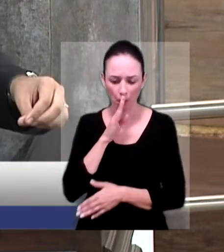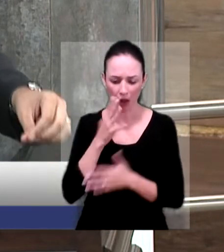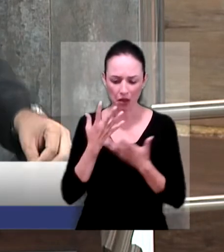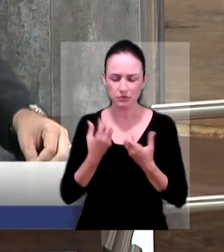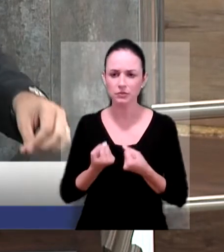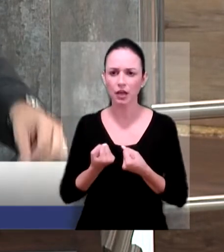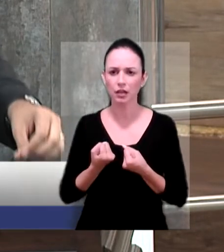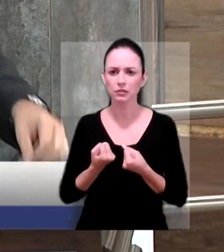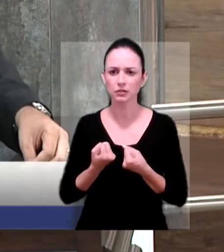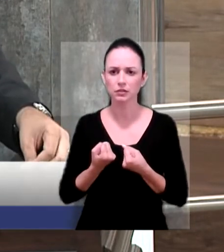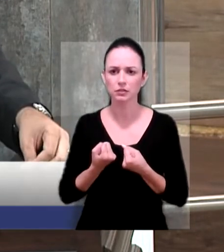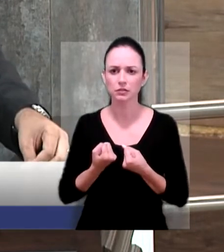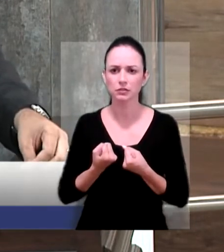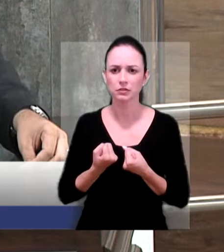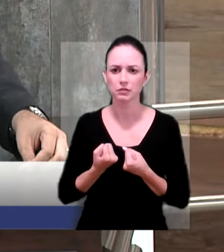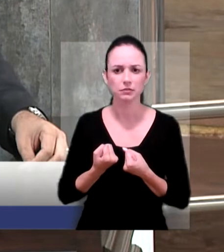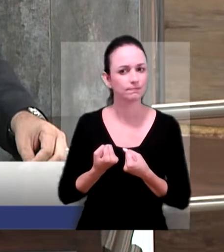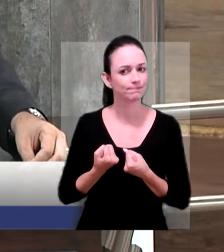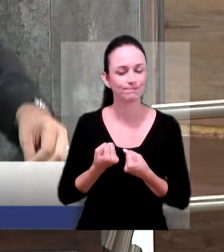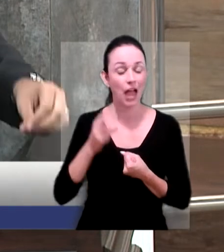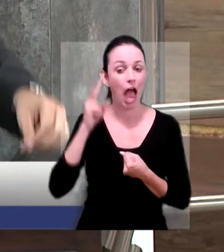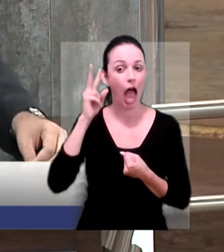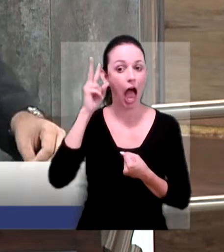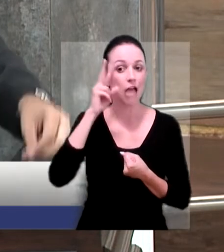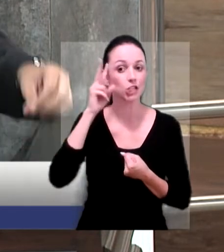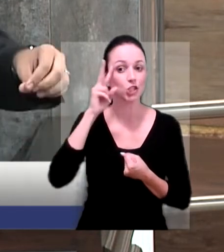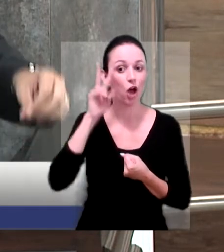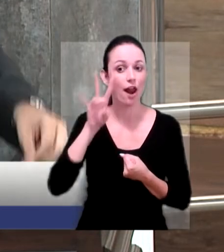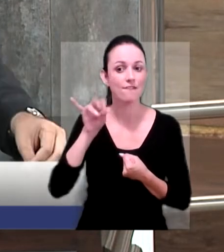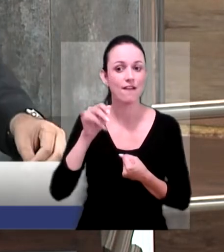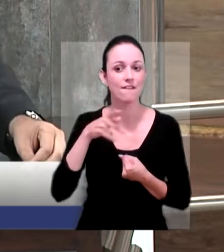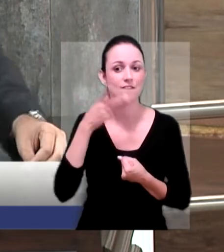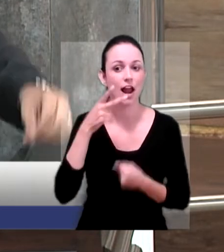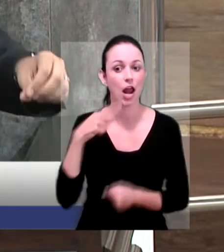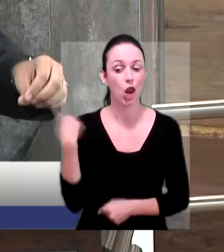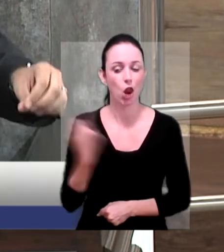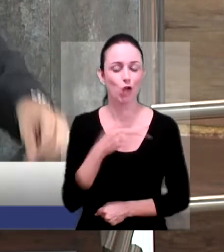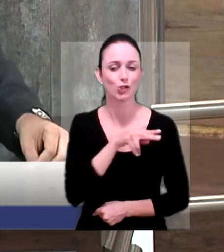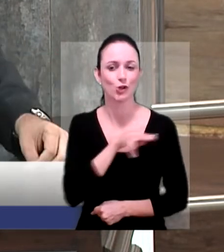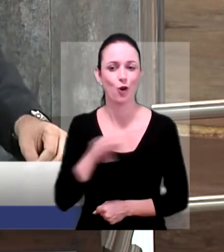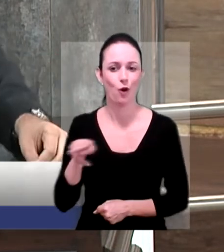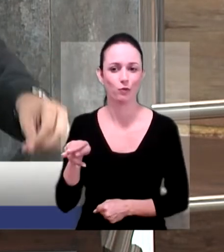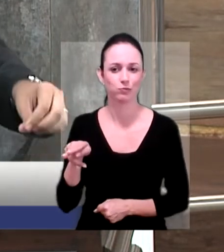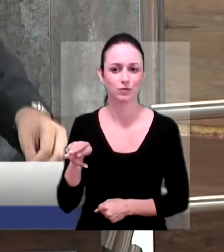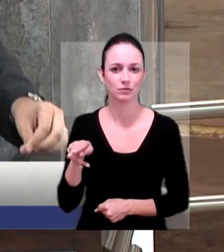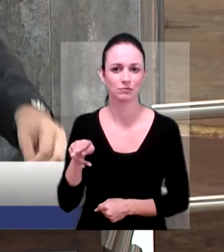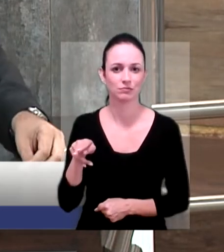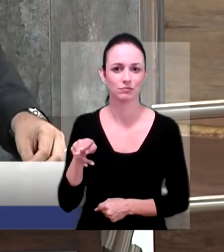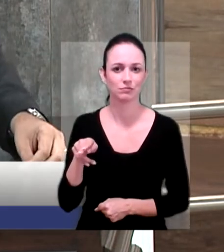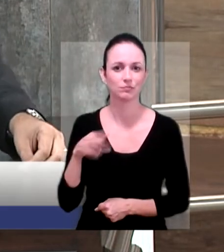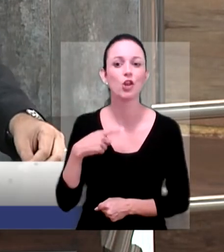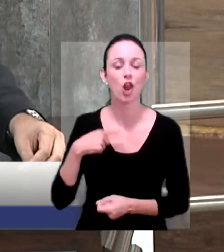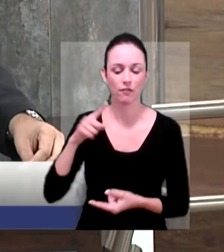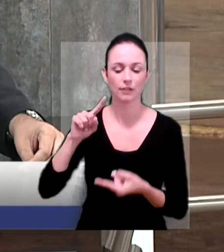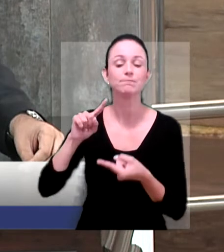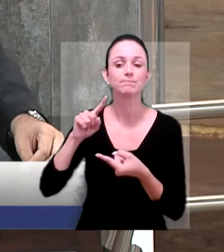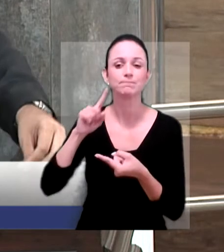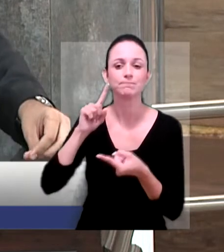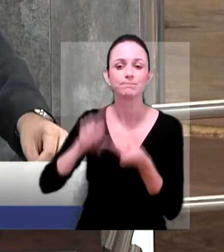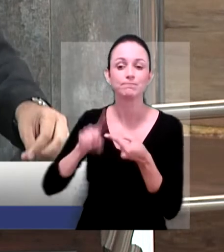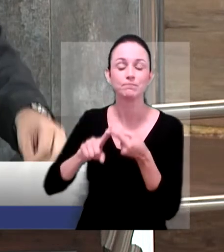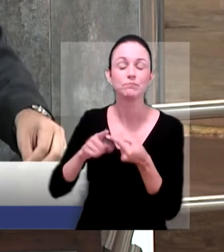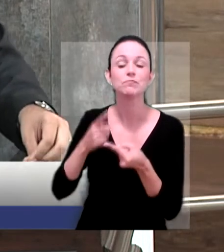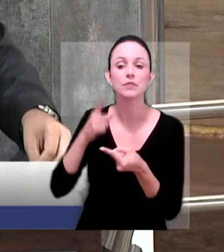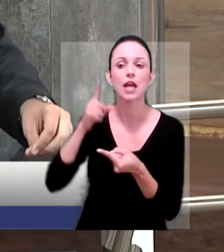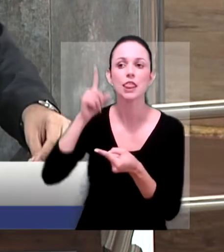história vai falar sobre nossos nomes, e nós prestaremos contas com Deus dos nossos atos.